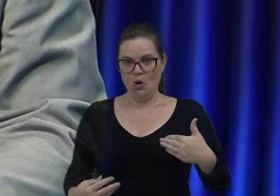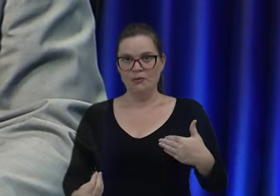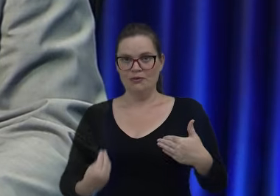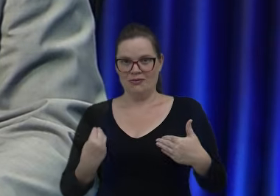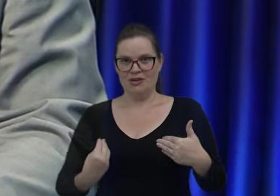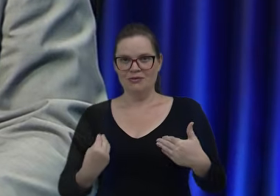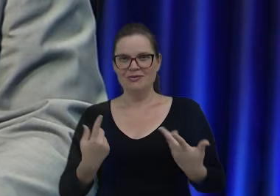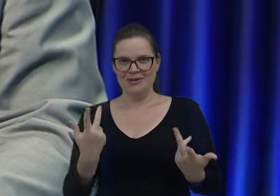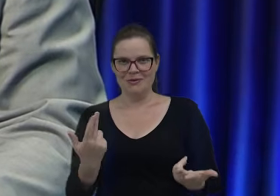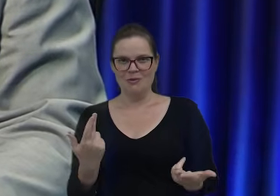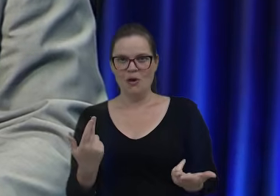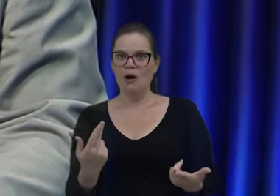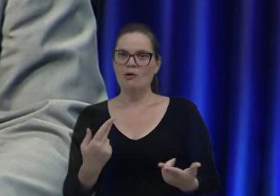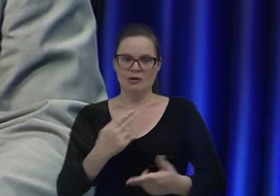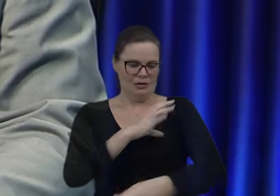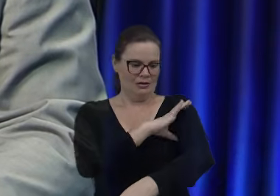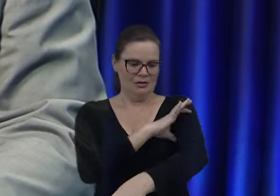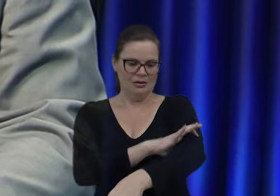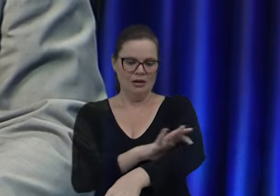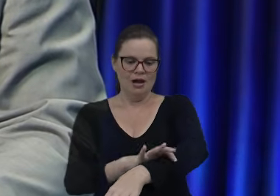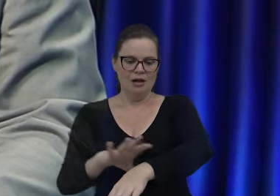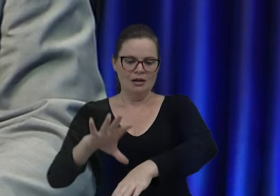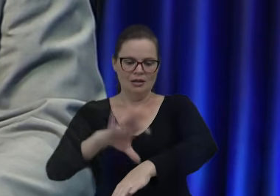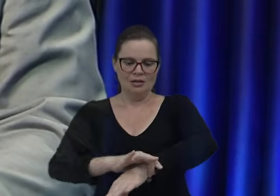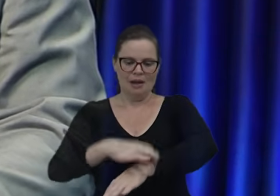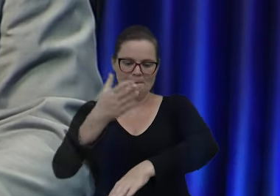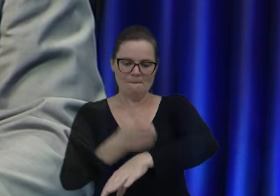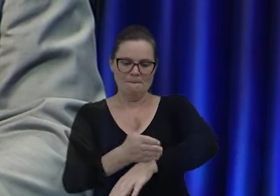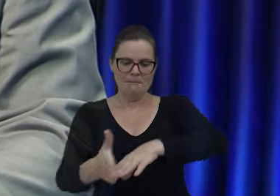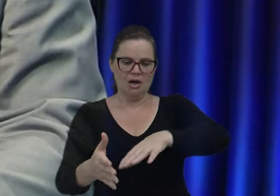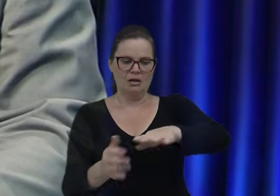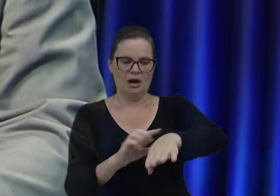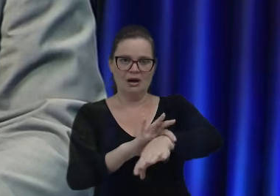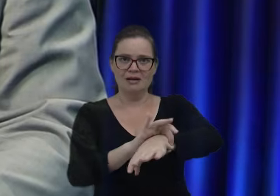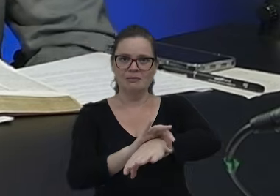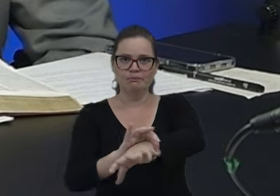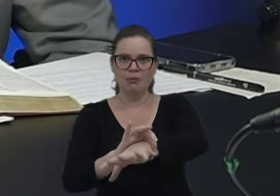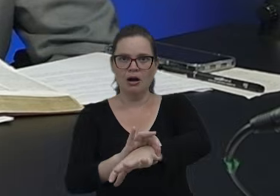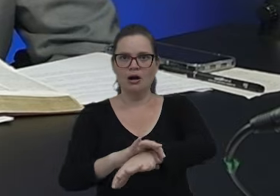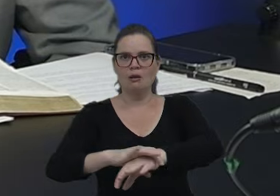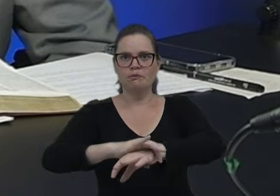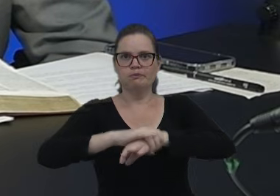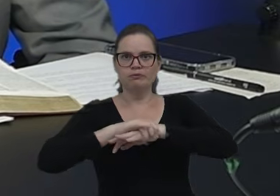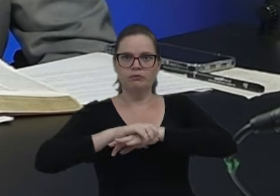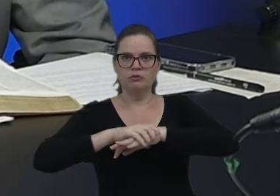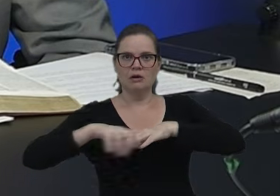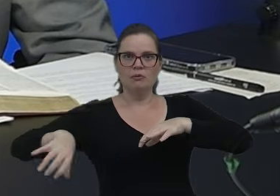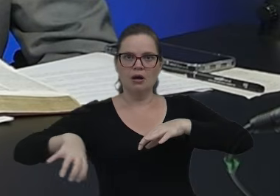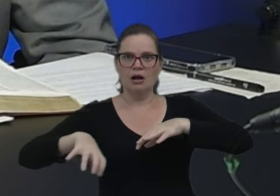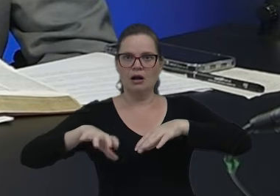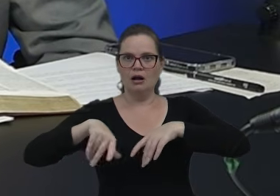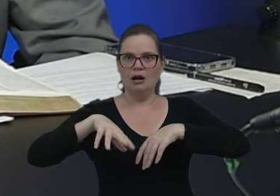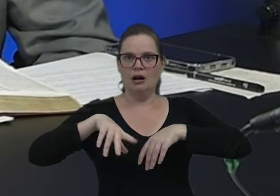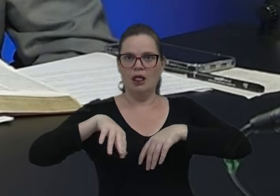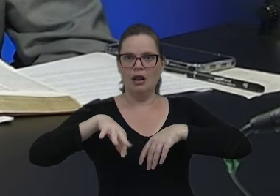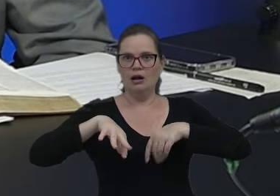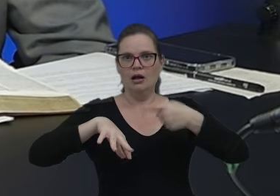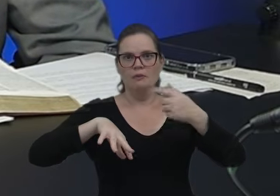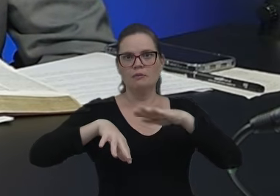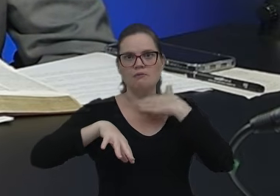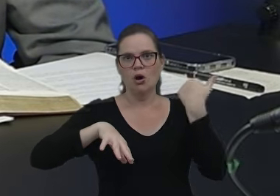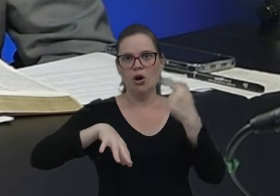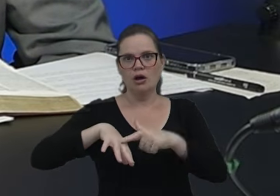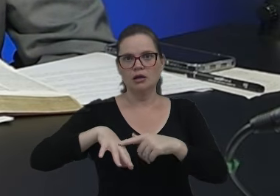ele tenha vida plena, como o corpo vivo de Jesus tem, né? Interessante é que tudo aquilo que era